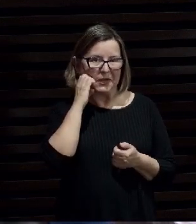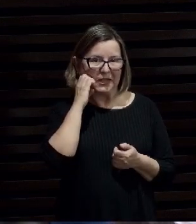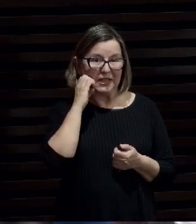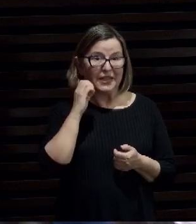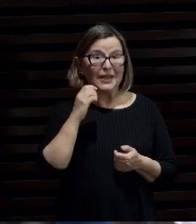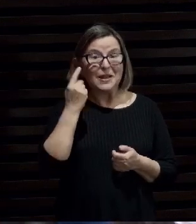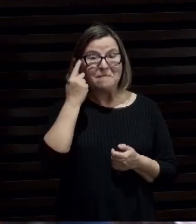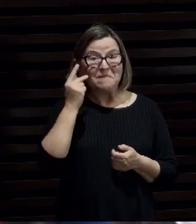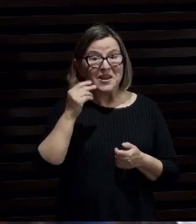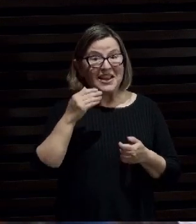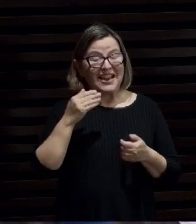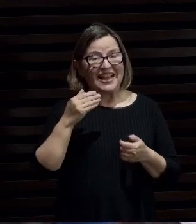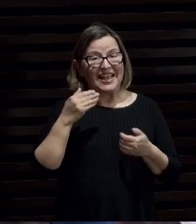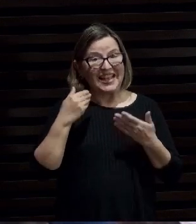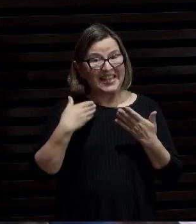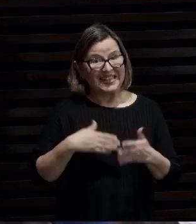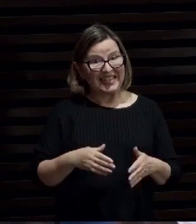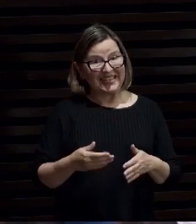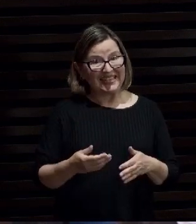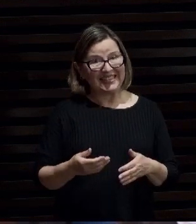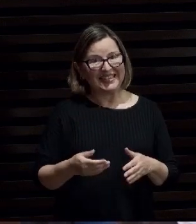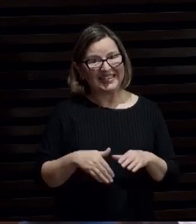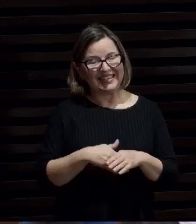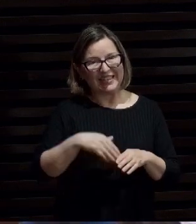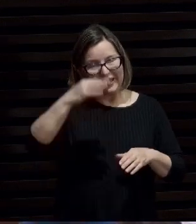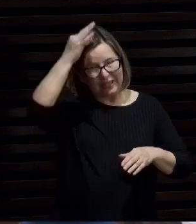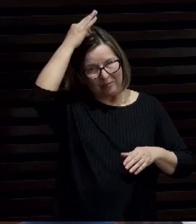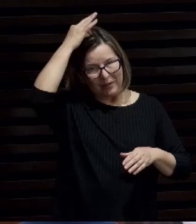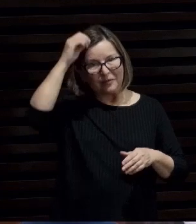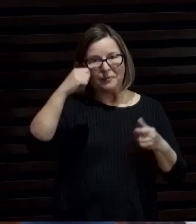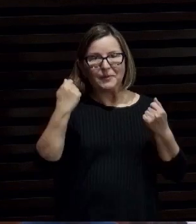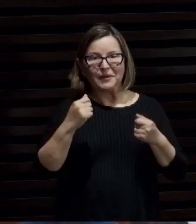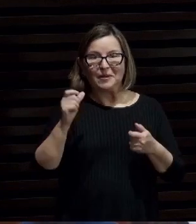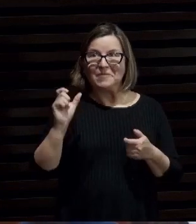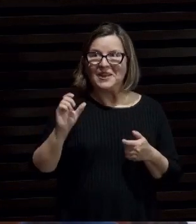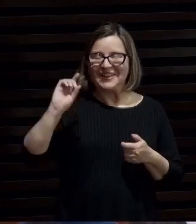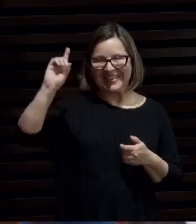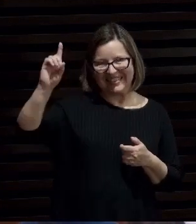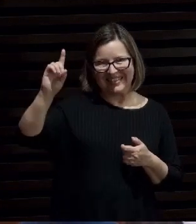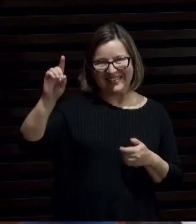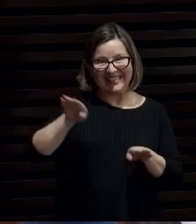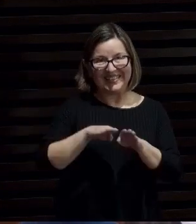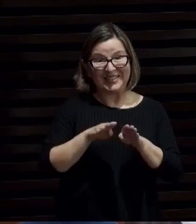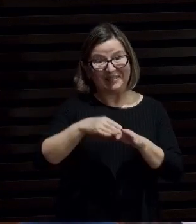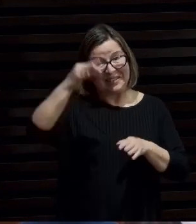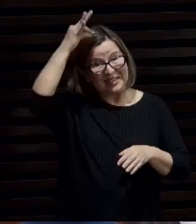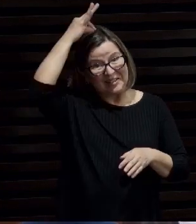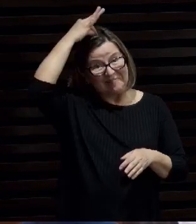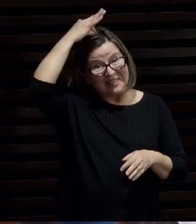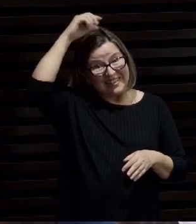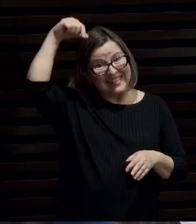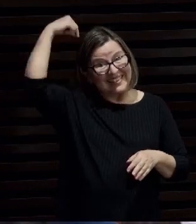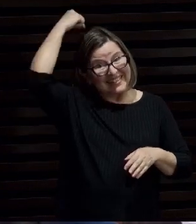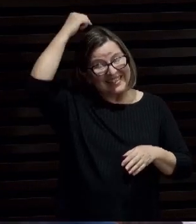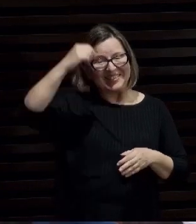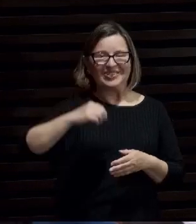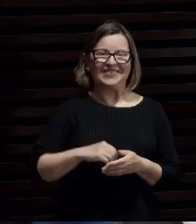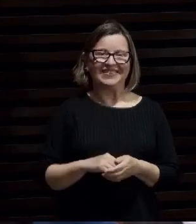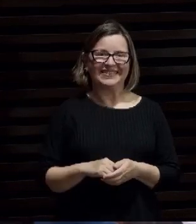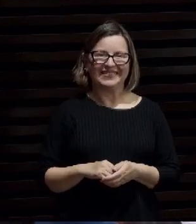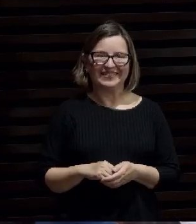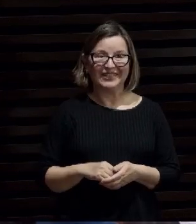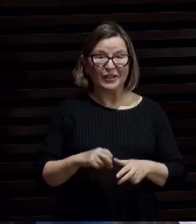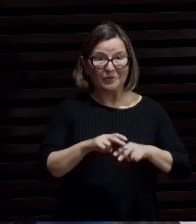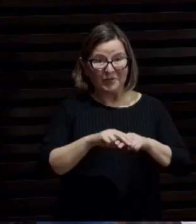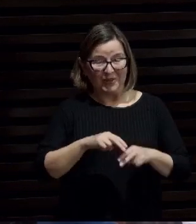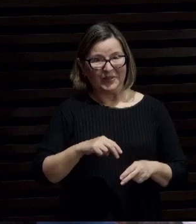de novo, você precisa da palavra de Deus e do Espírito de Deus. É assim. Por isso que eu estou aqui